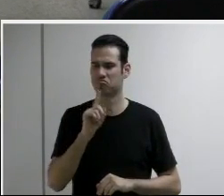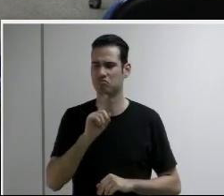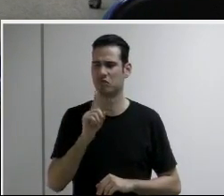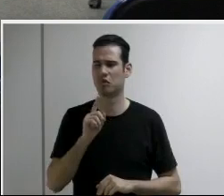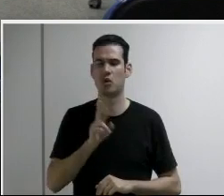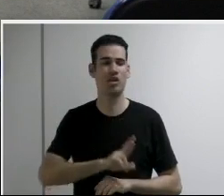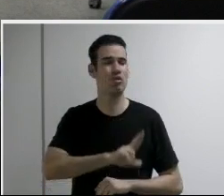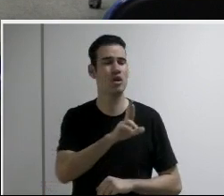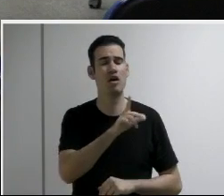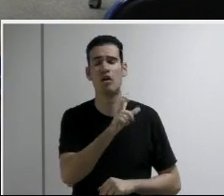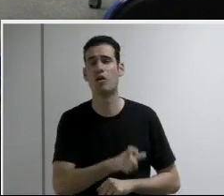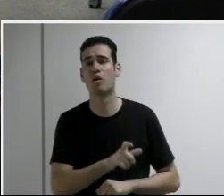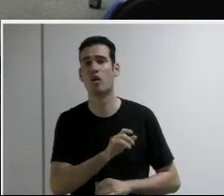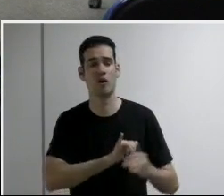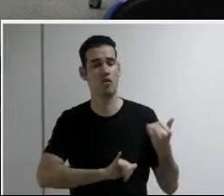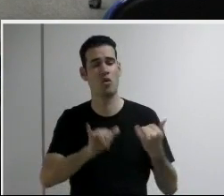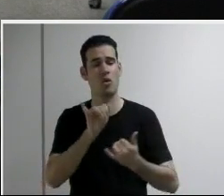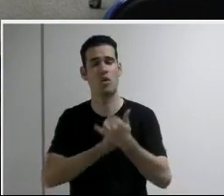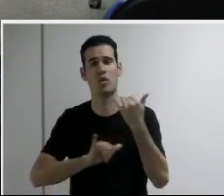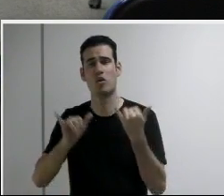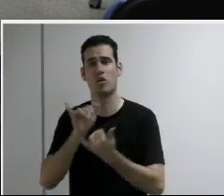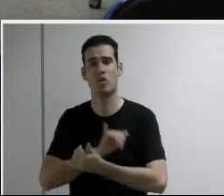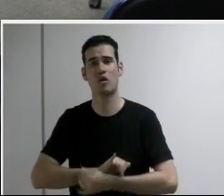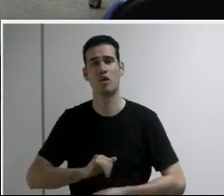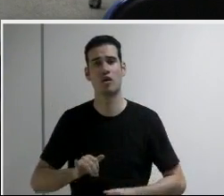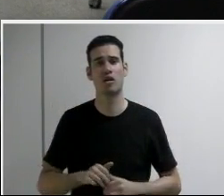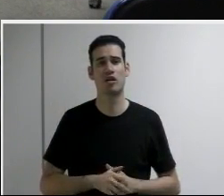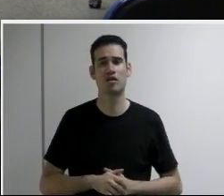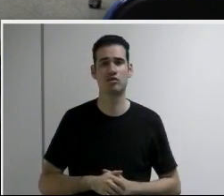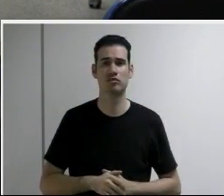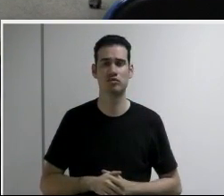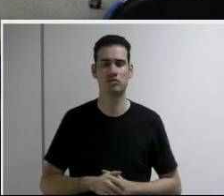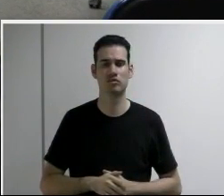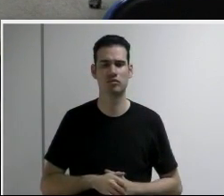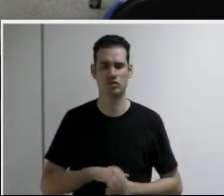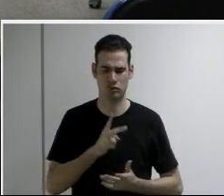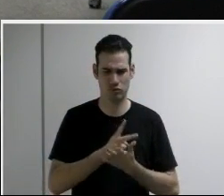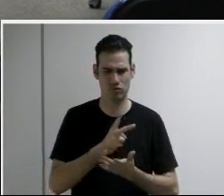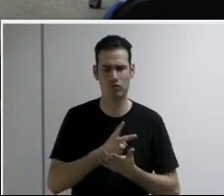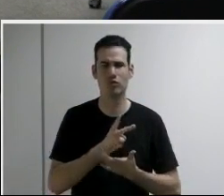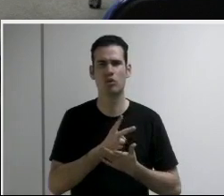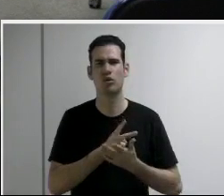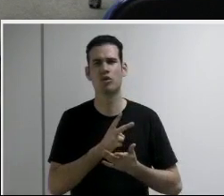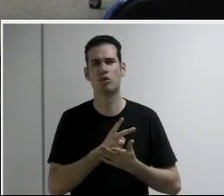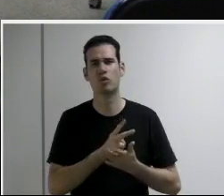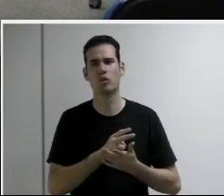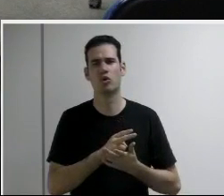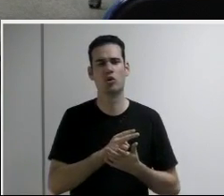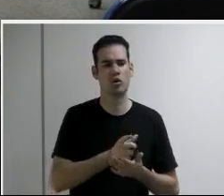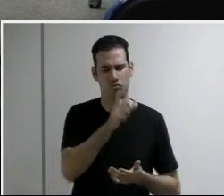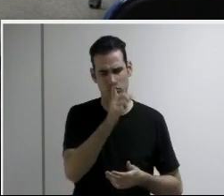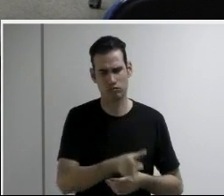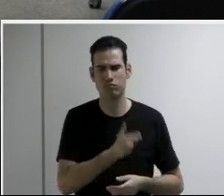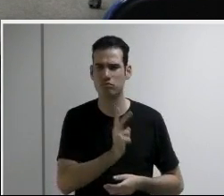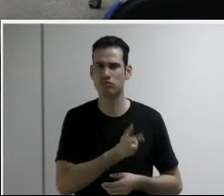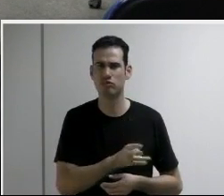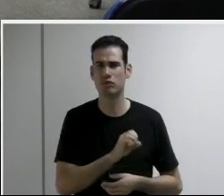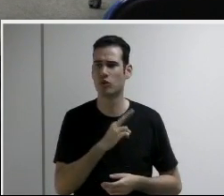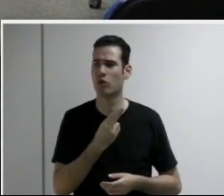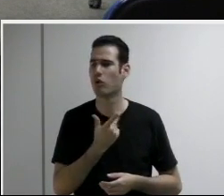informações lá da LAI é o mesmo, não é o mesmo, ou pode ser o mesmo que o